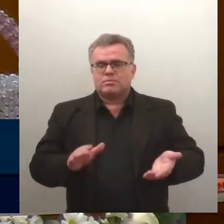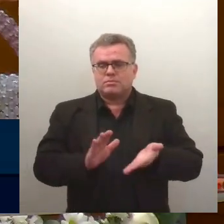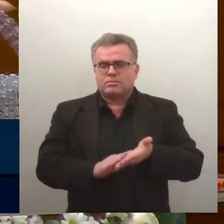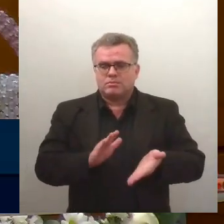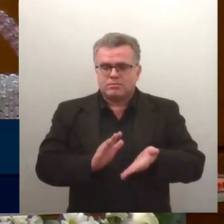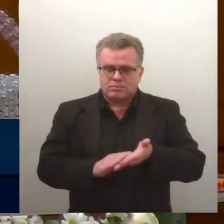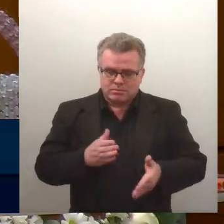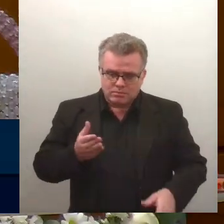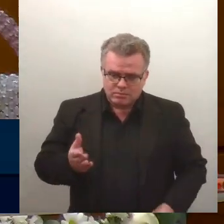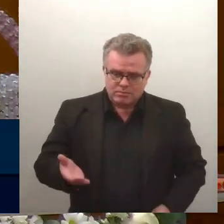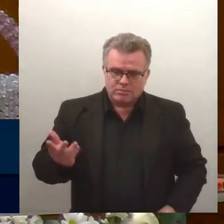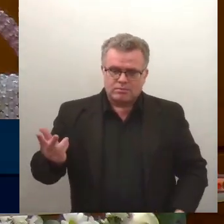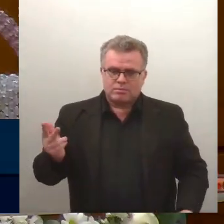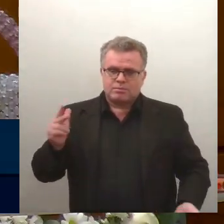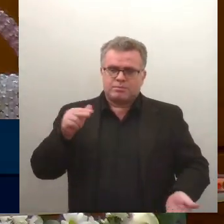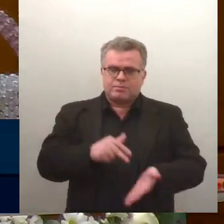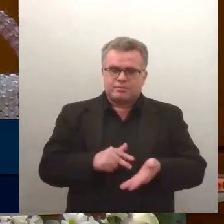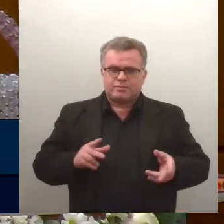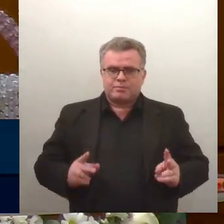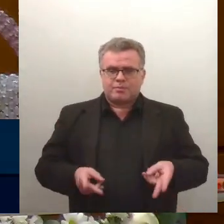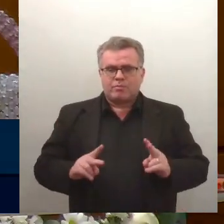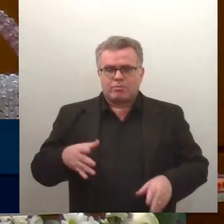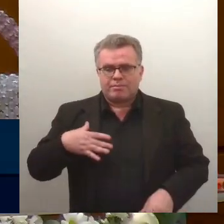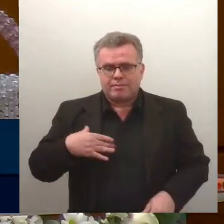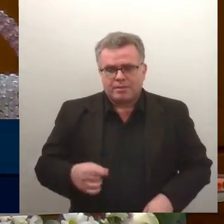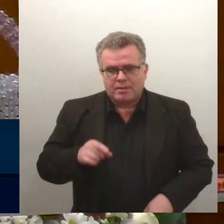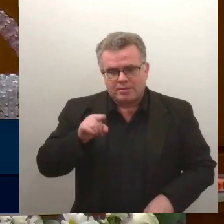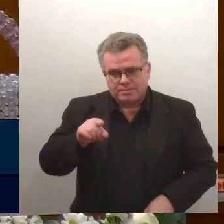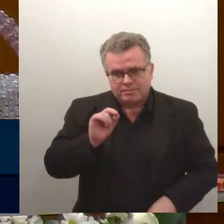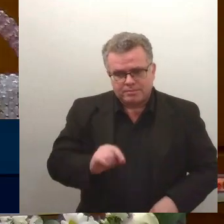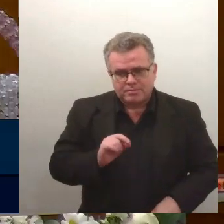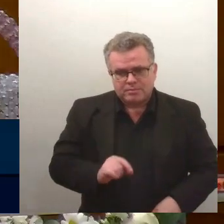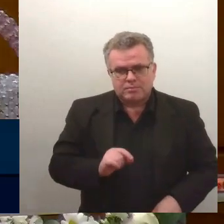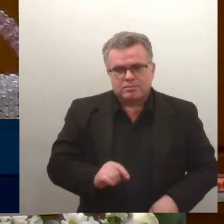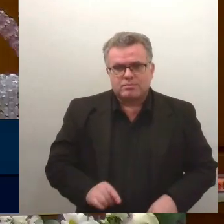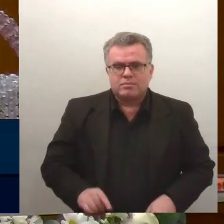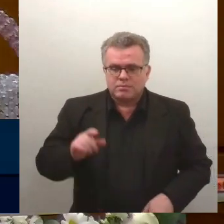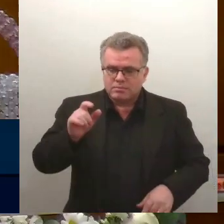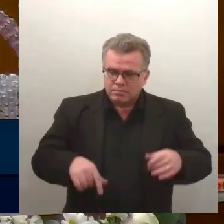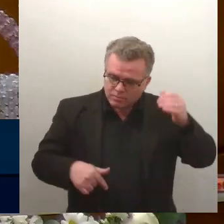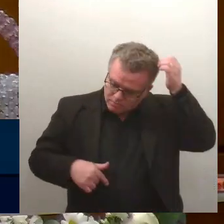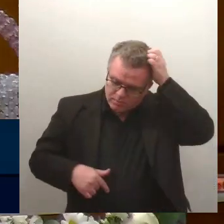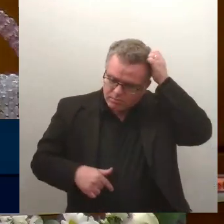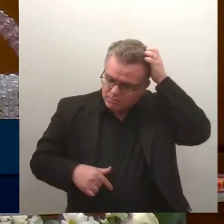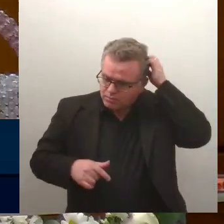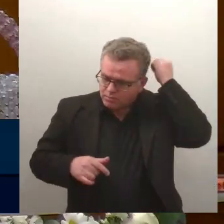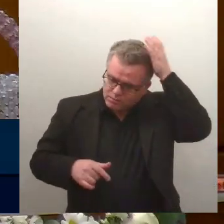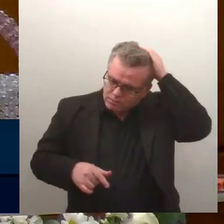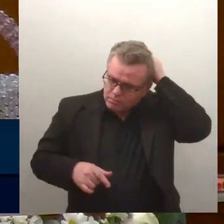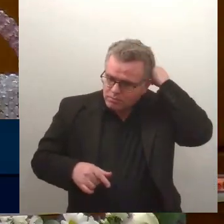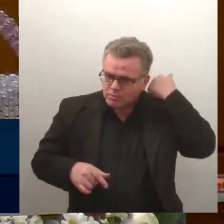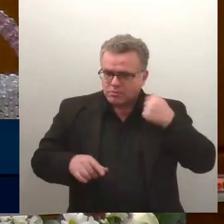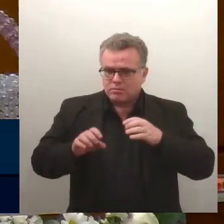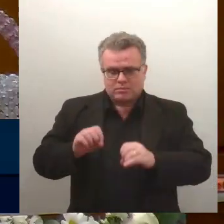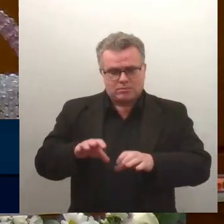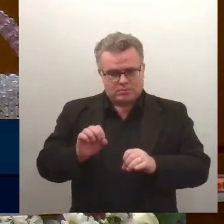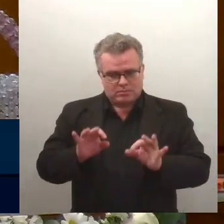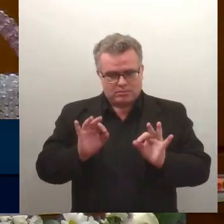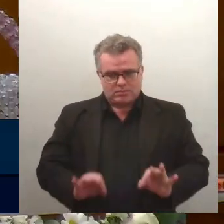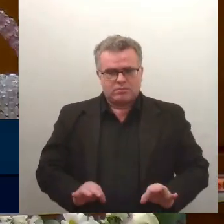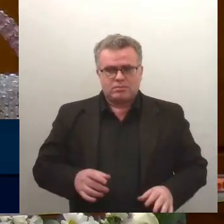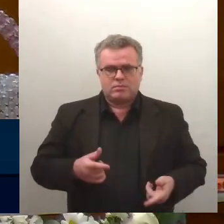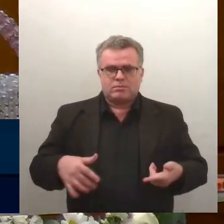é fruto, né, do que você, da educação que você deu. Parabéns, estou muito feliz. Ela trabalha na agência